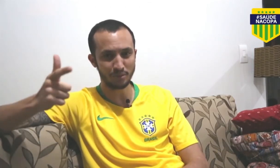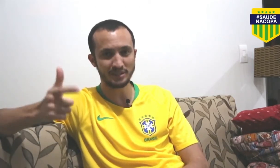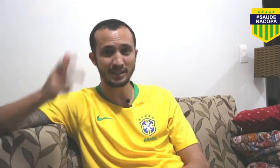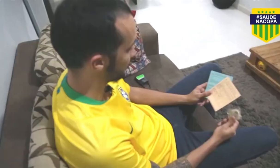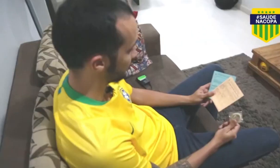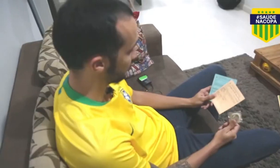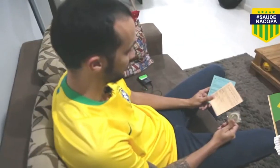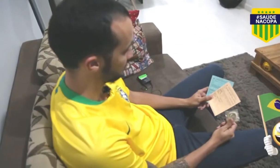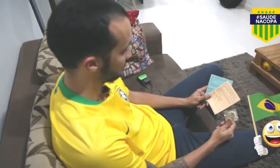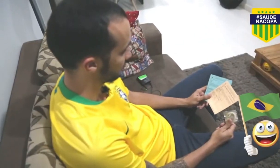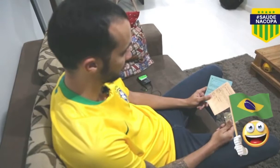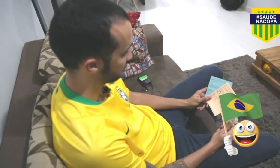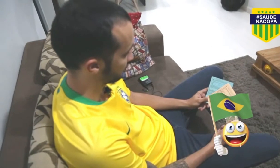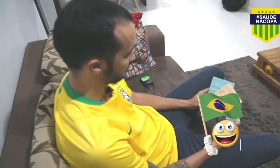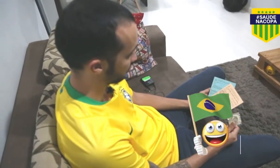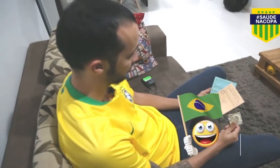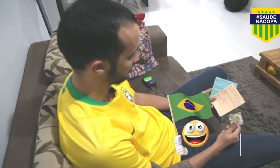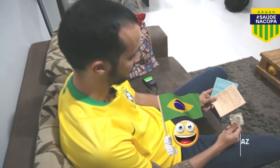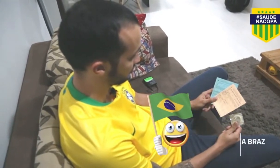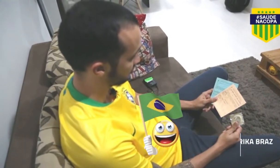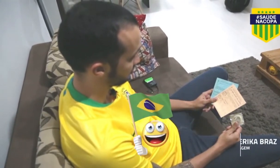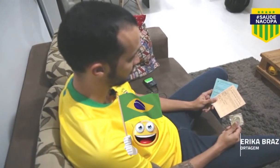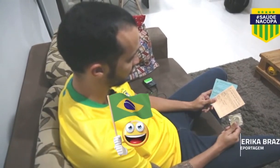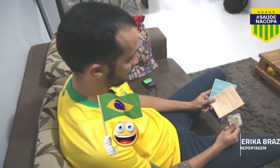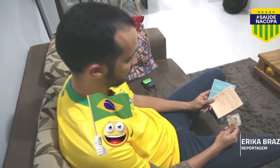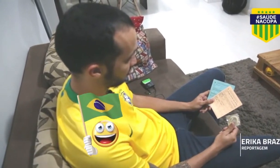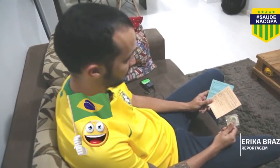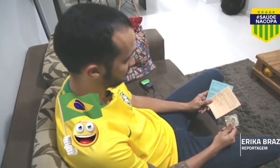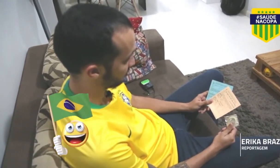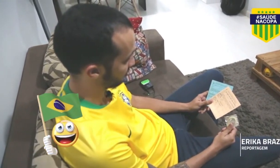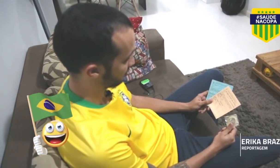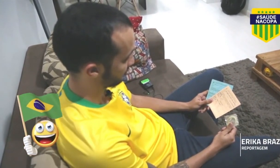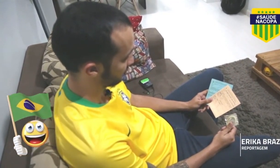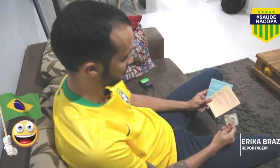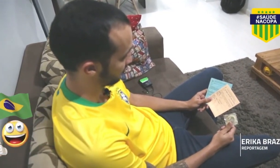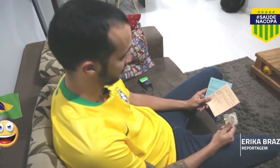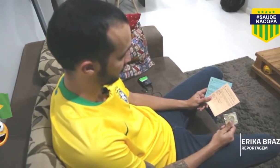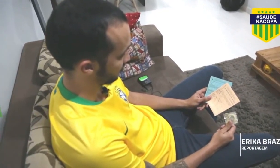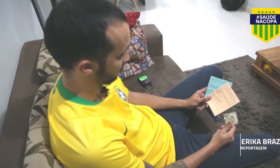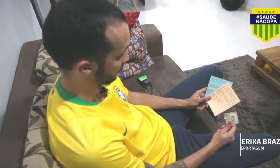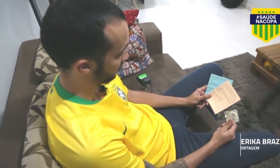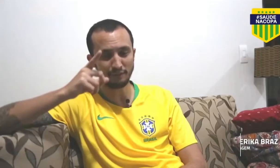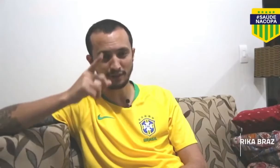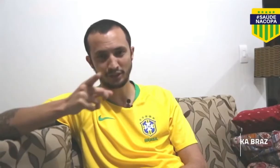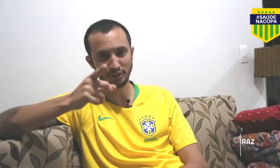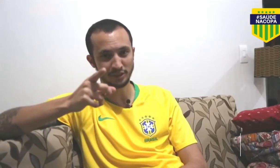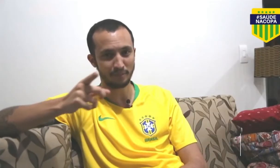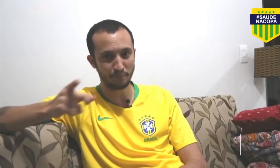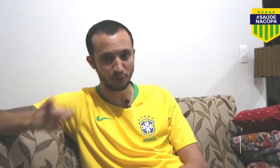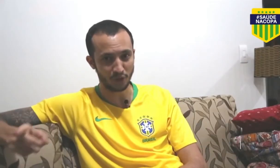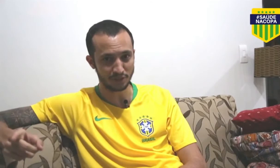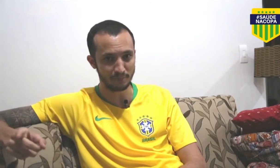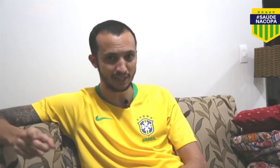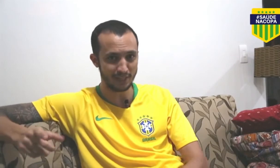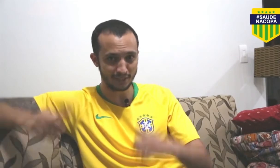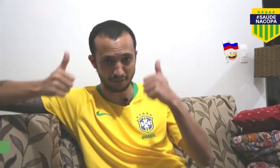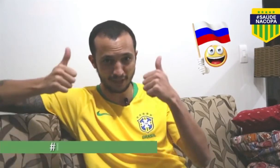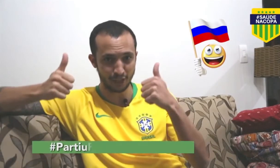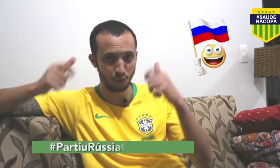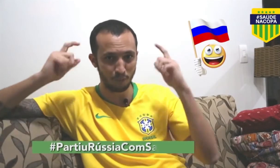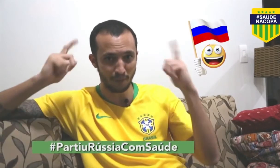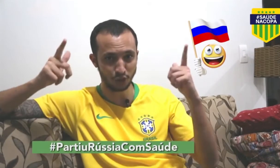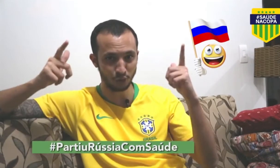vacinado, tô imunizado e tô levando preservativo. Então tá tudo protegido pro Brasil levantar o Hexa. E quem ficar aqui fica na torcida por nós,